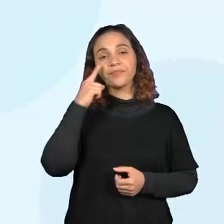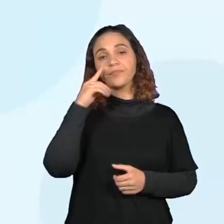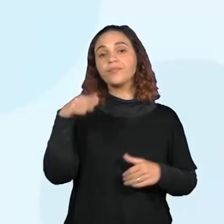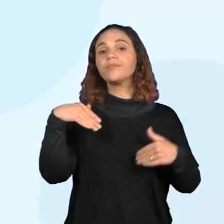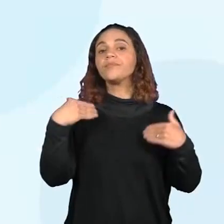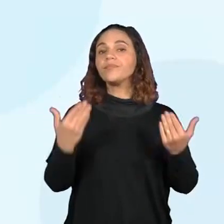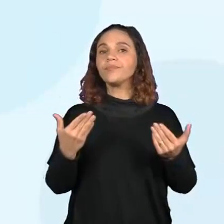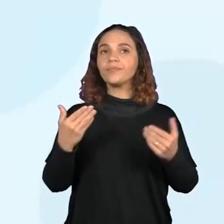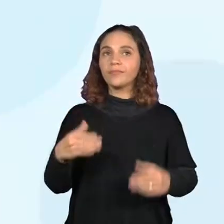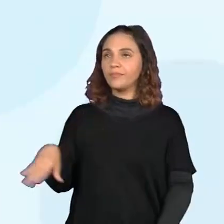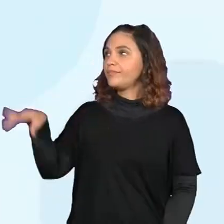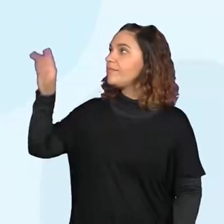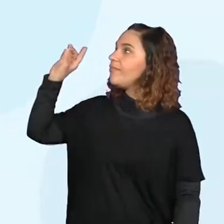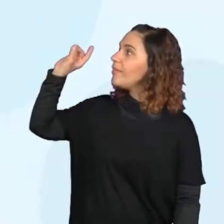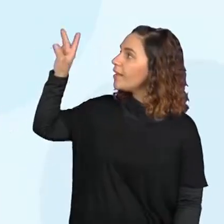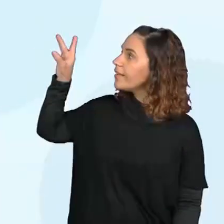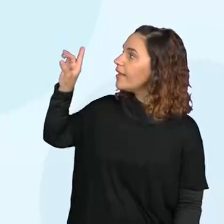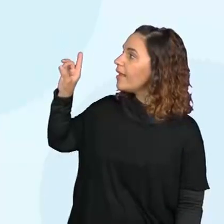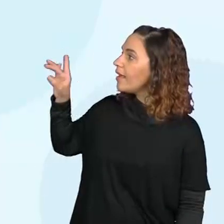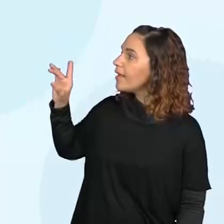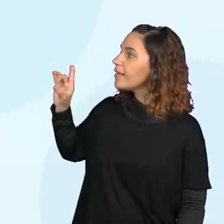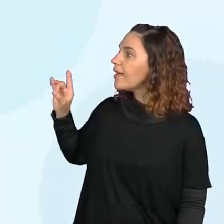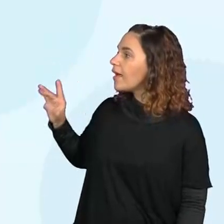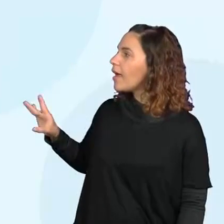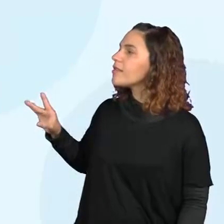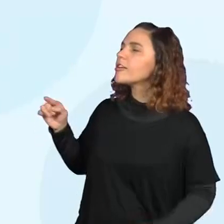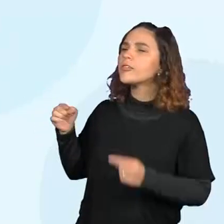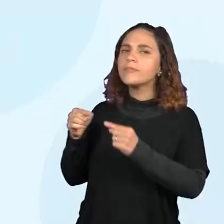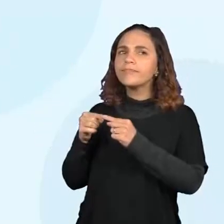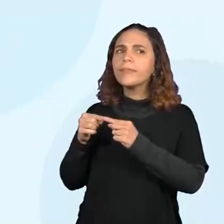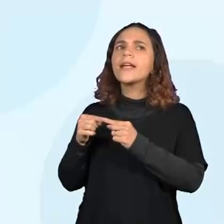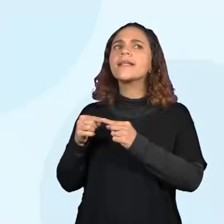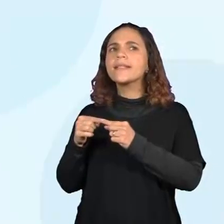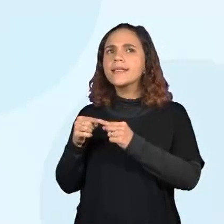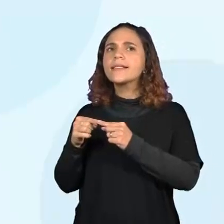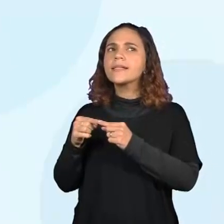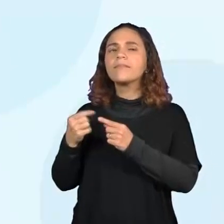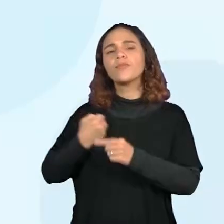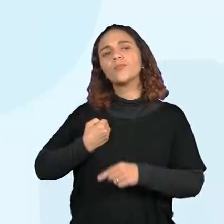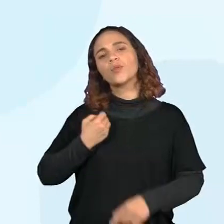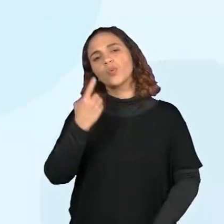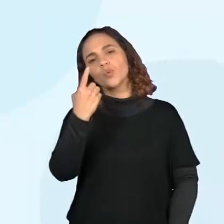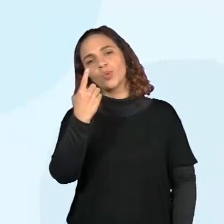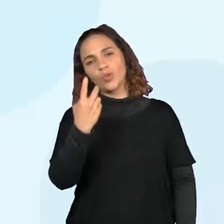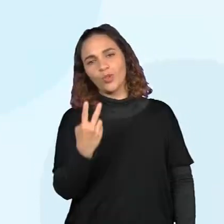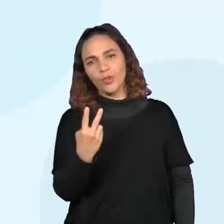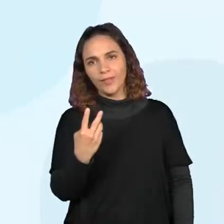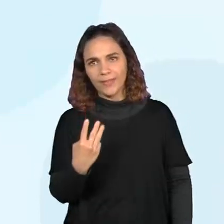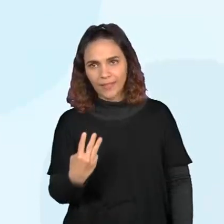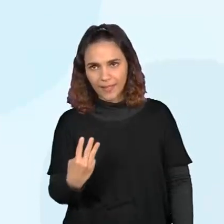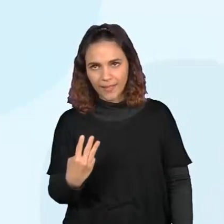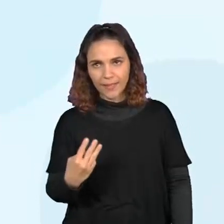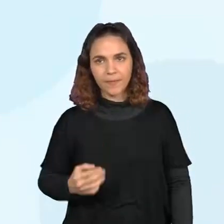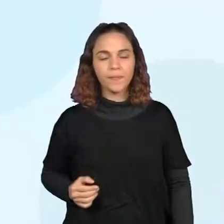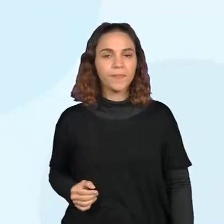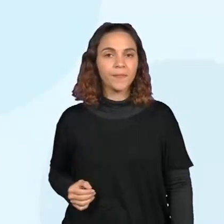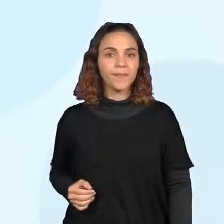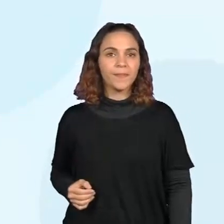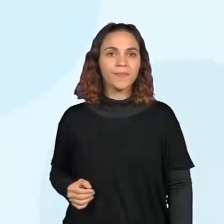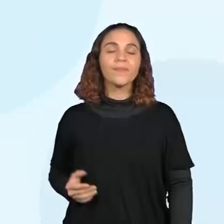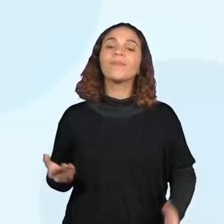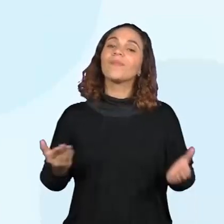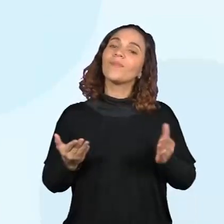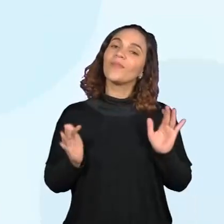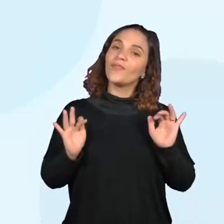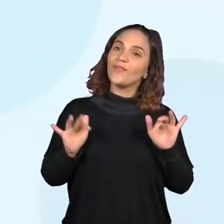poder correspondente de cada um aí, de acordo com o exercício, e vai colocar número 1, número 2, número 3. Estamos